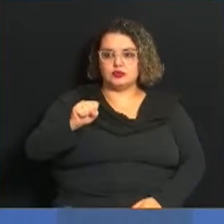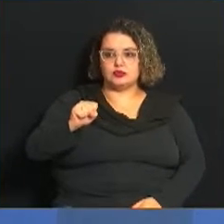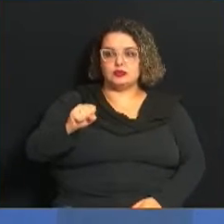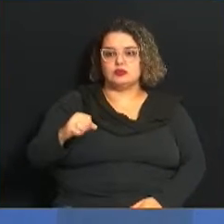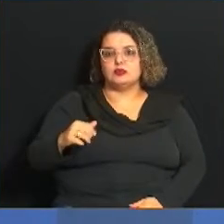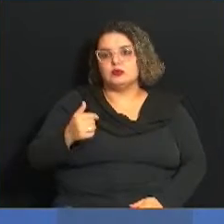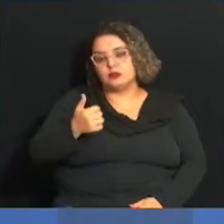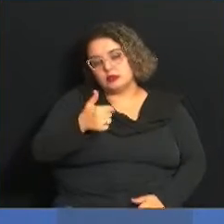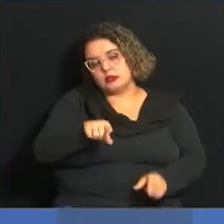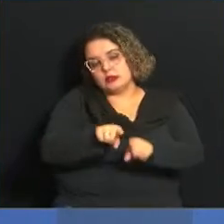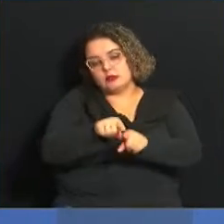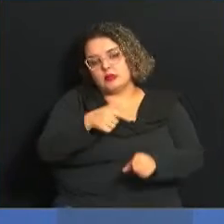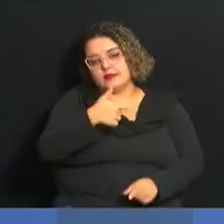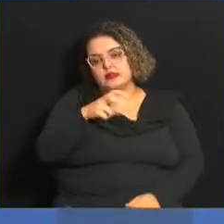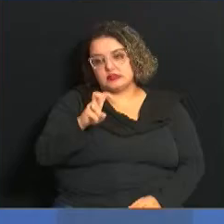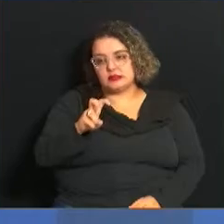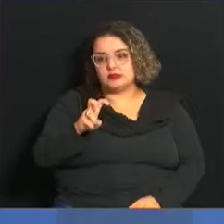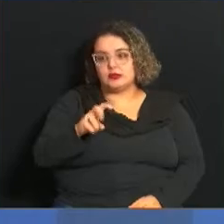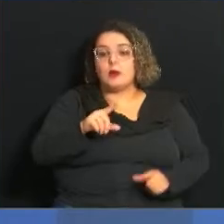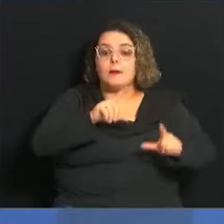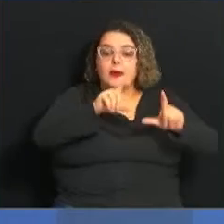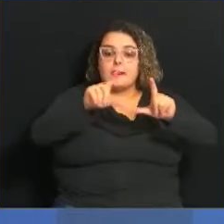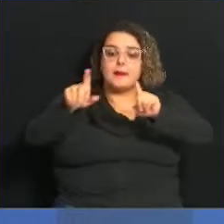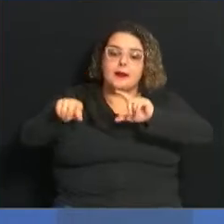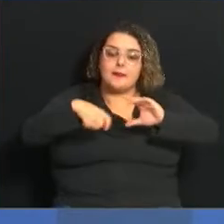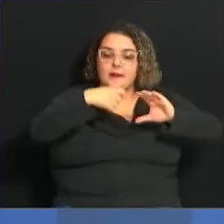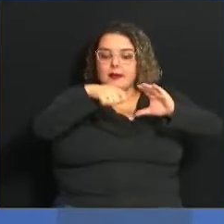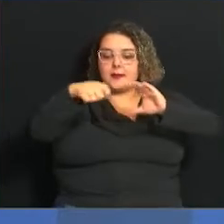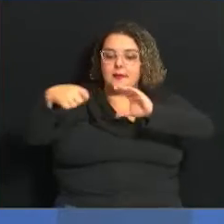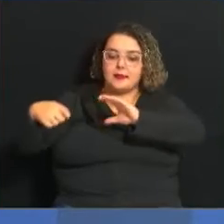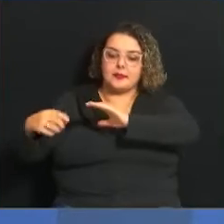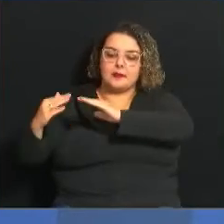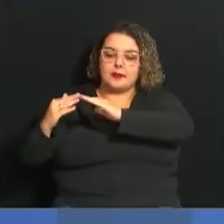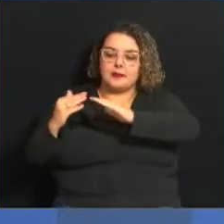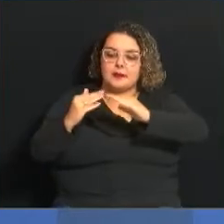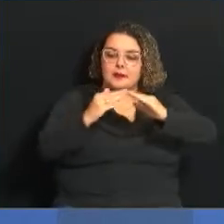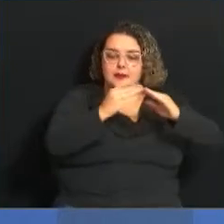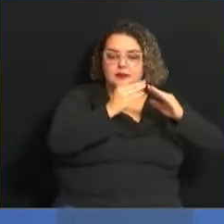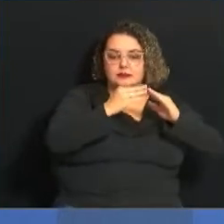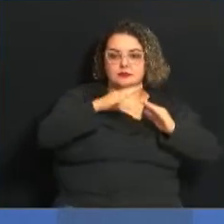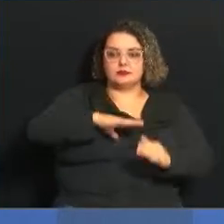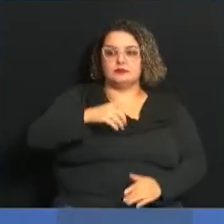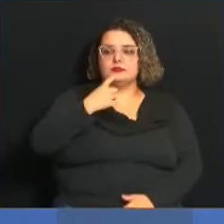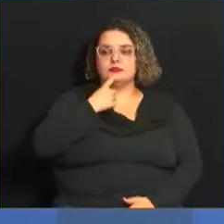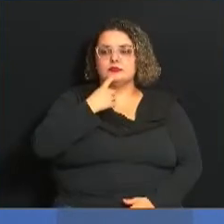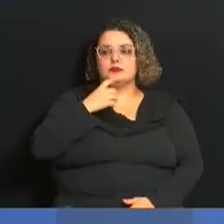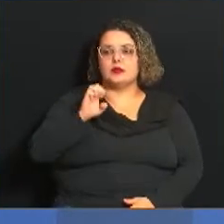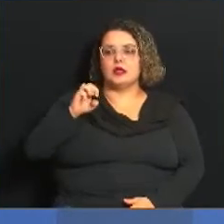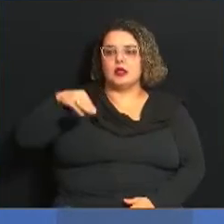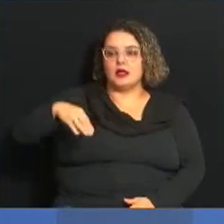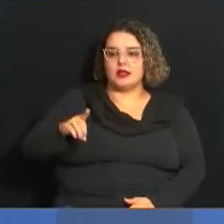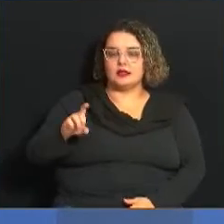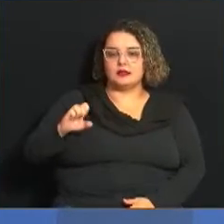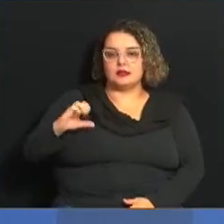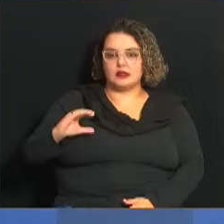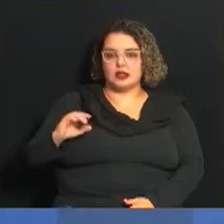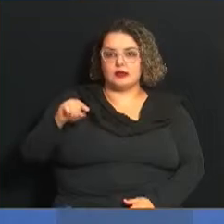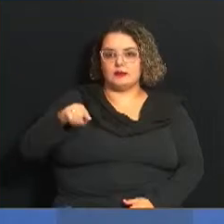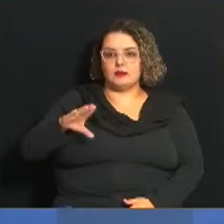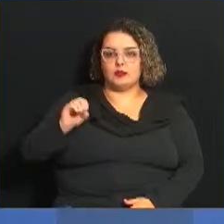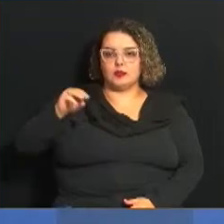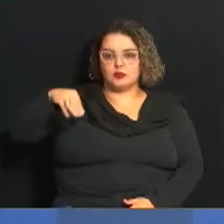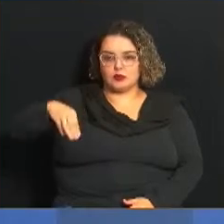regras desse concurso de foto e vídeo para os moradores de Campinas está lá no site endec.com.br.